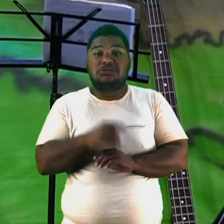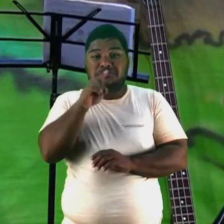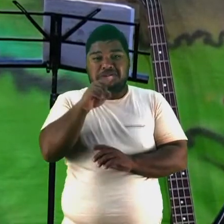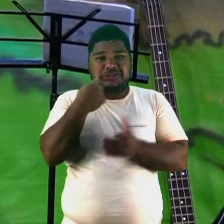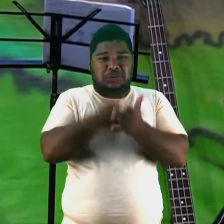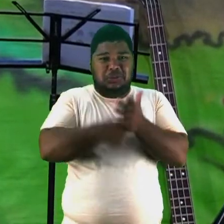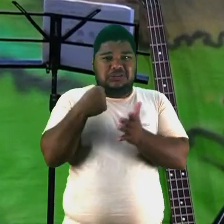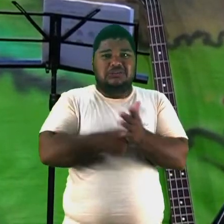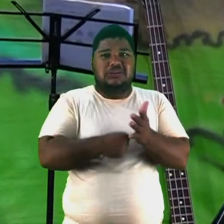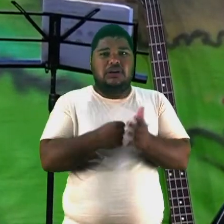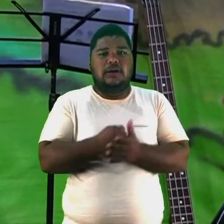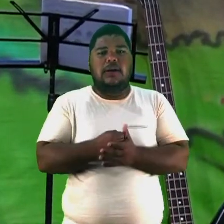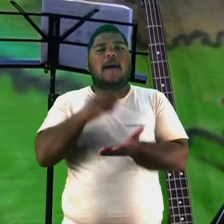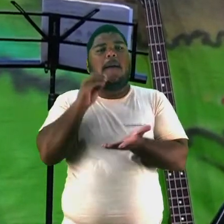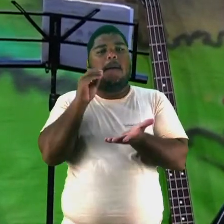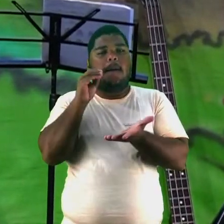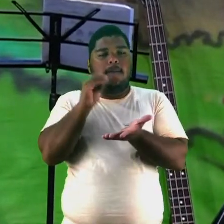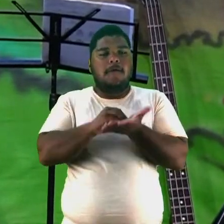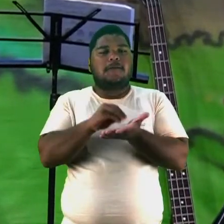A Palavra de Deus.